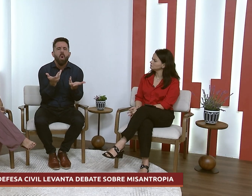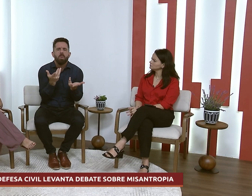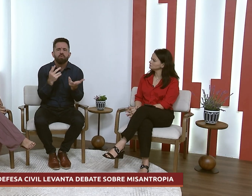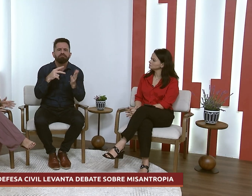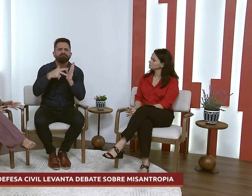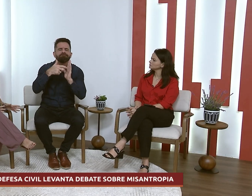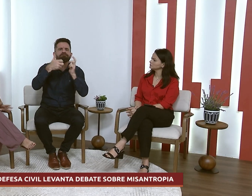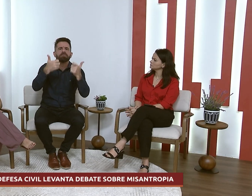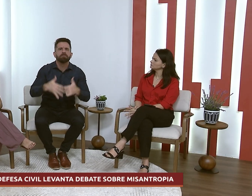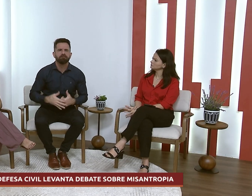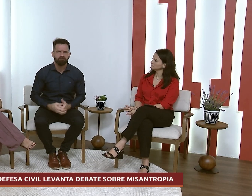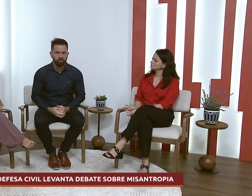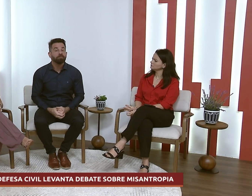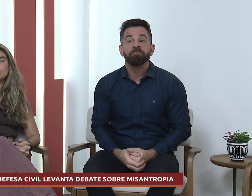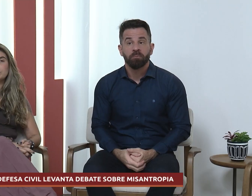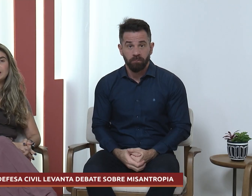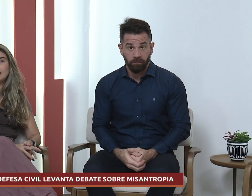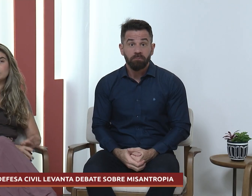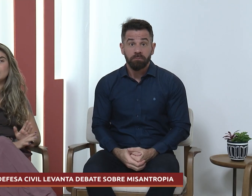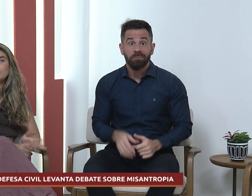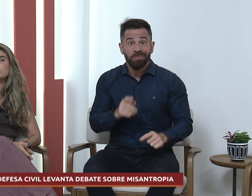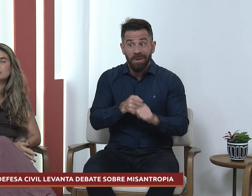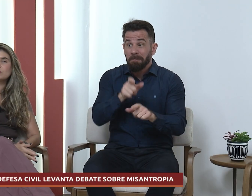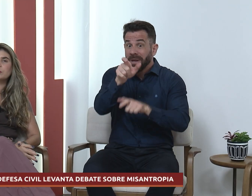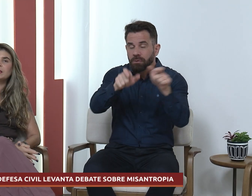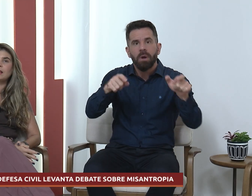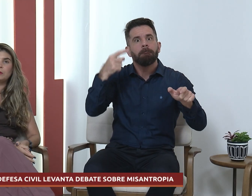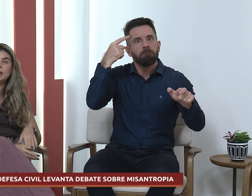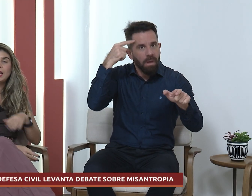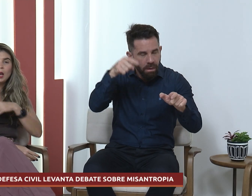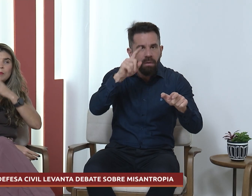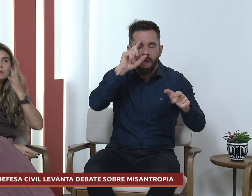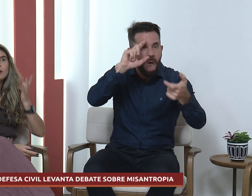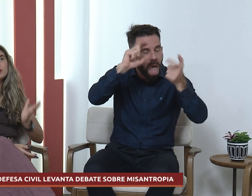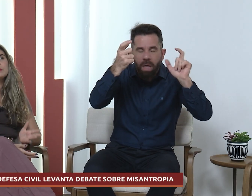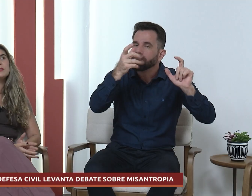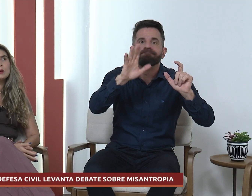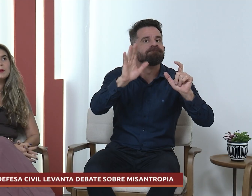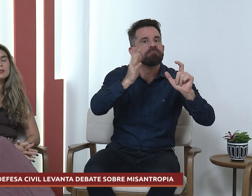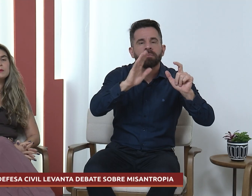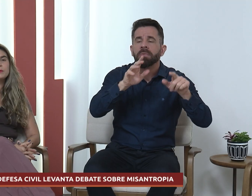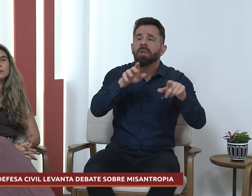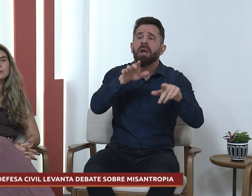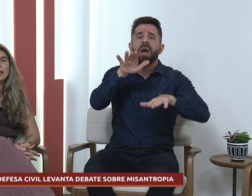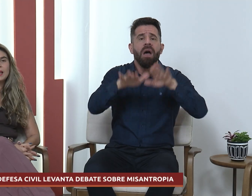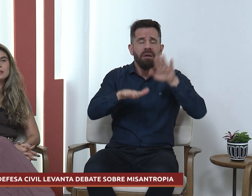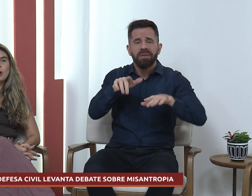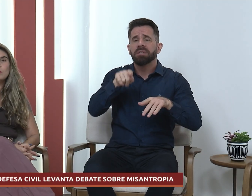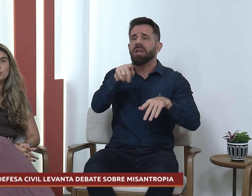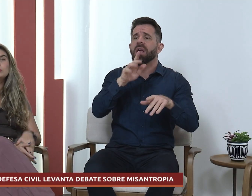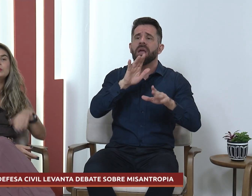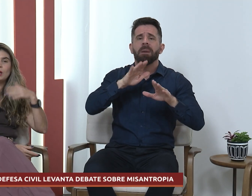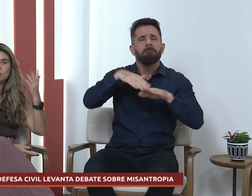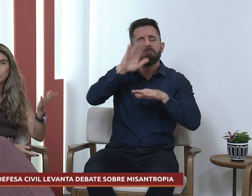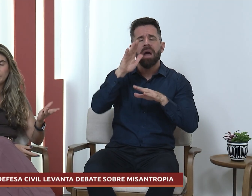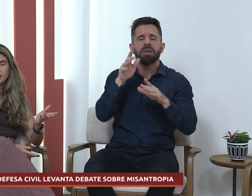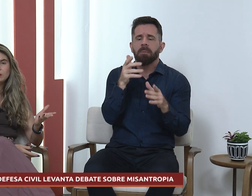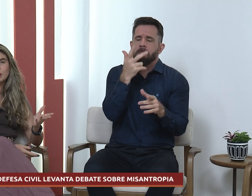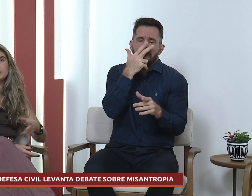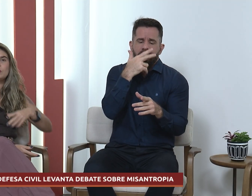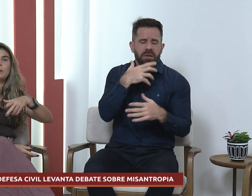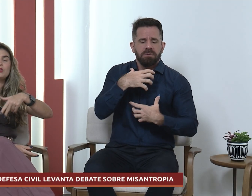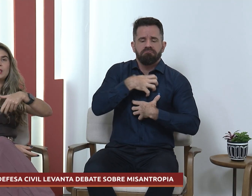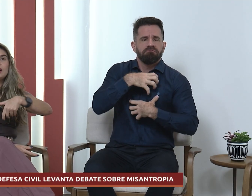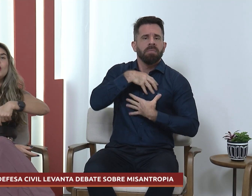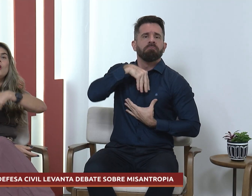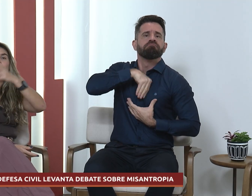porque geralmente as pessoas tendem a acreditar que é um transtorno mental. Não é um transtorno mental. É talvez uma visão mais em relação ao mundo em algum momento,